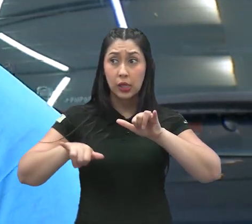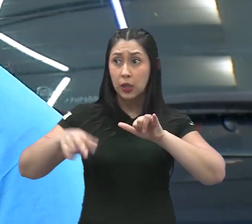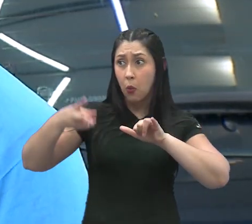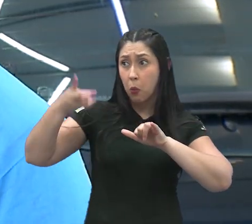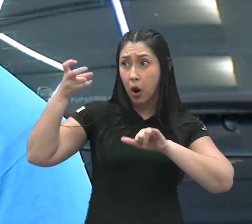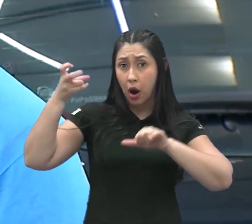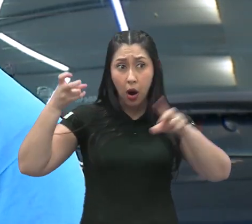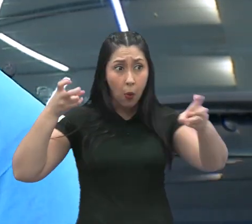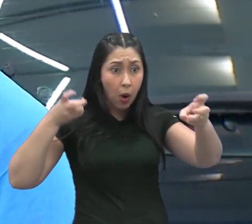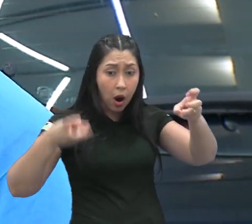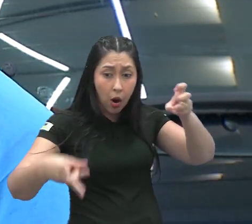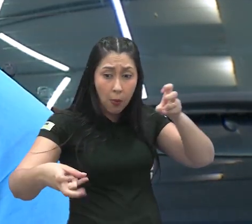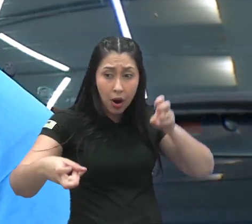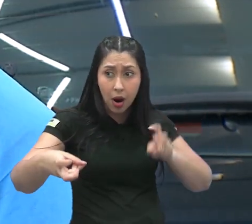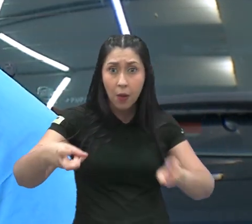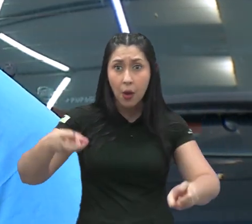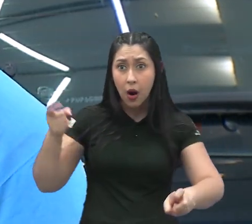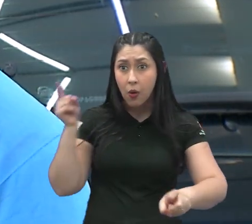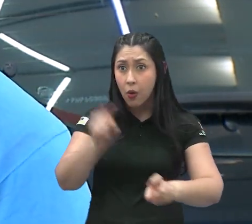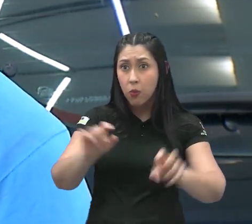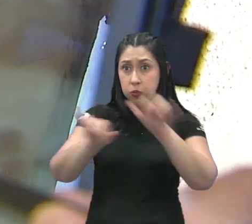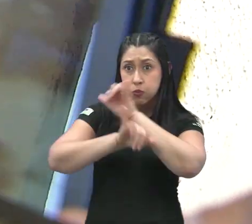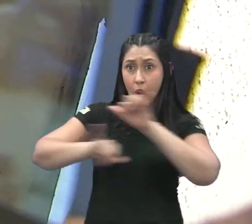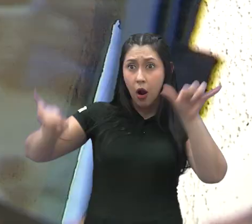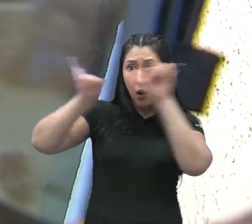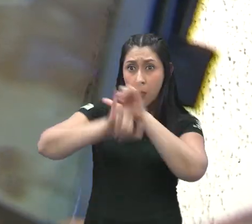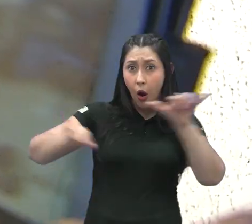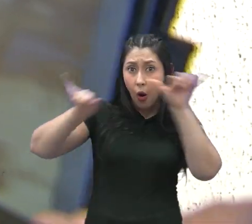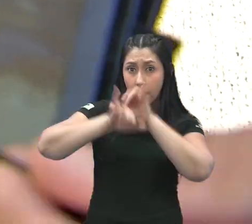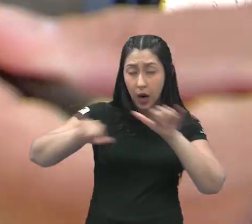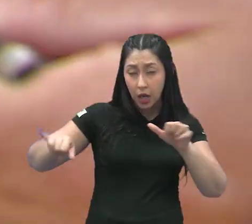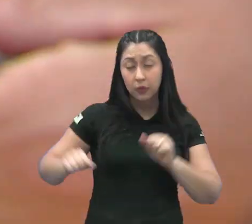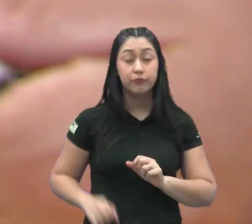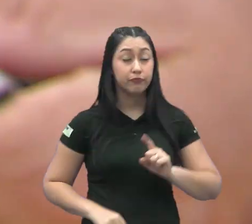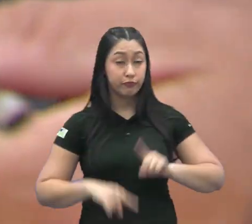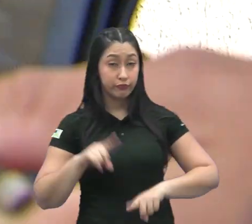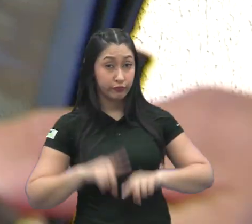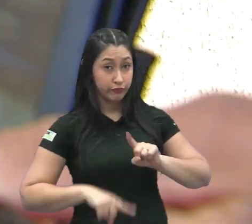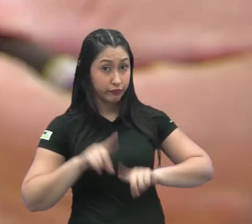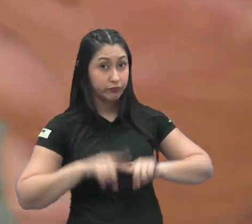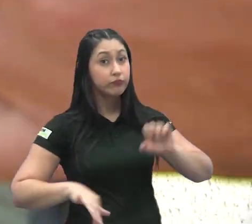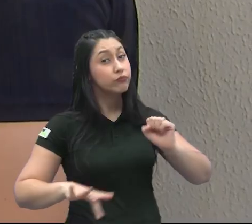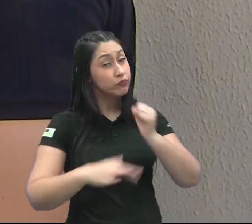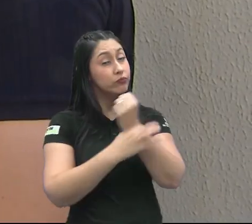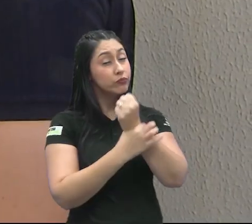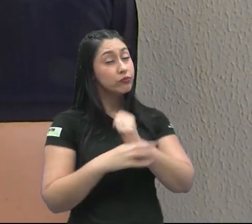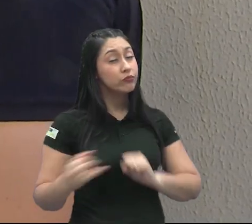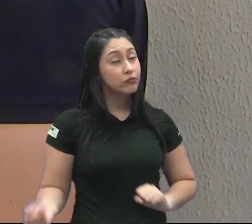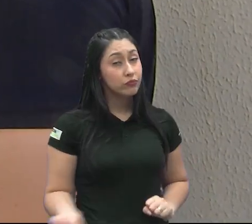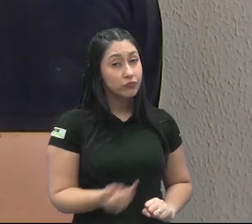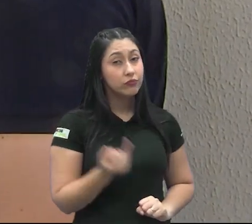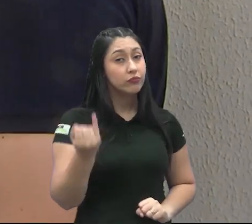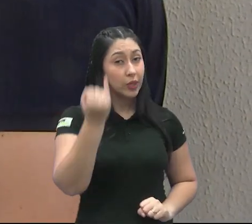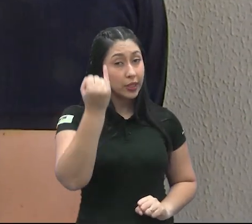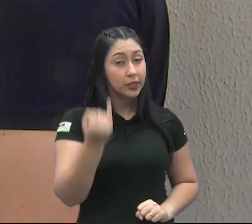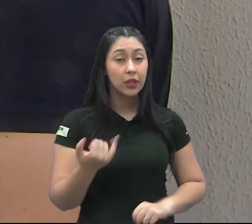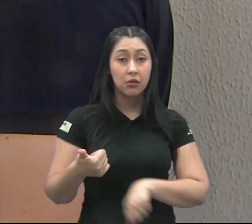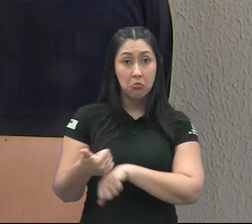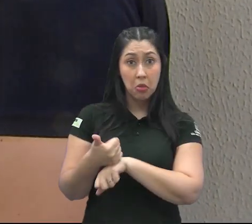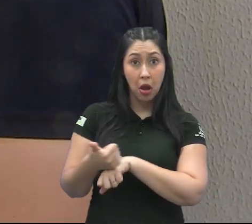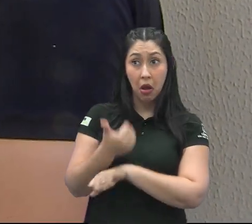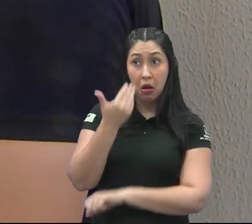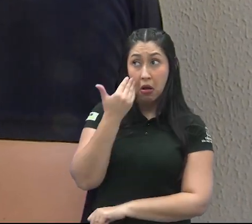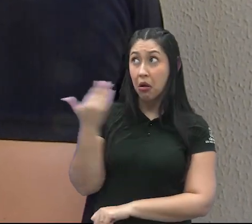sensores posicionados para melhor deixar seguro o local. Esses equipamentos de segurança são importantes. E como explica